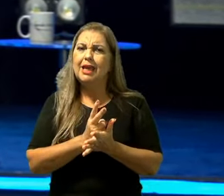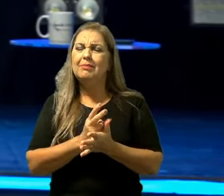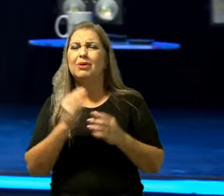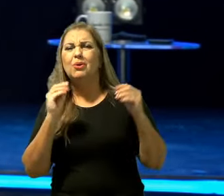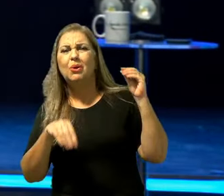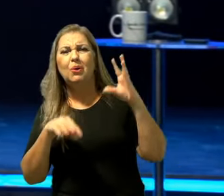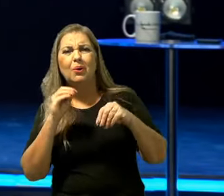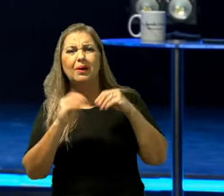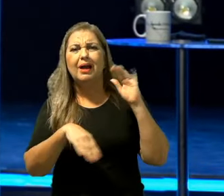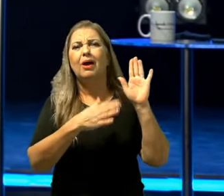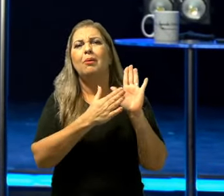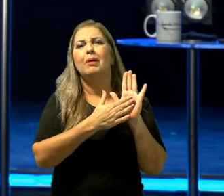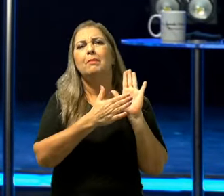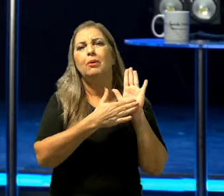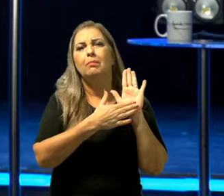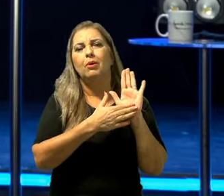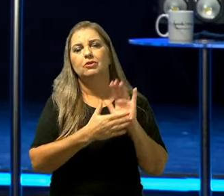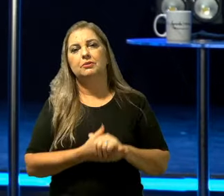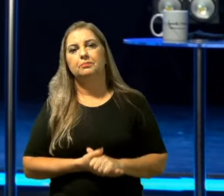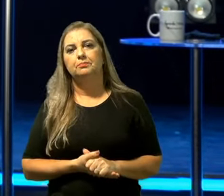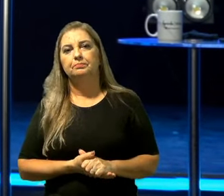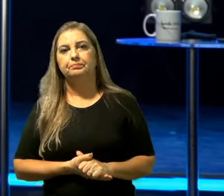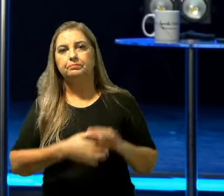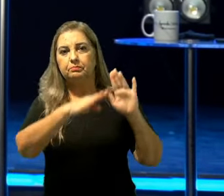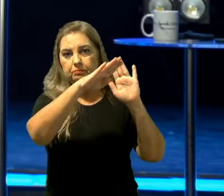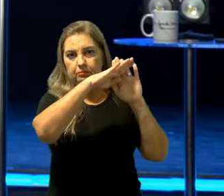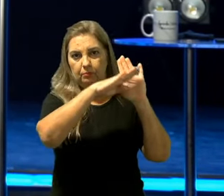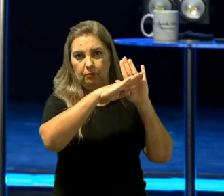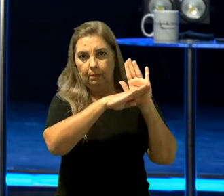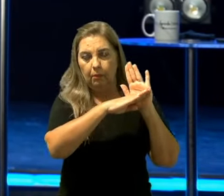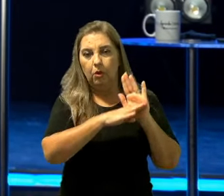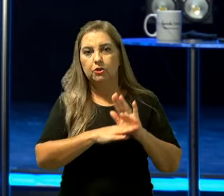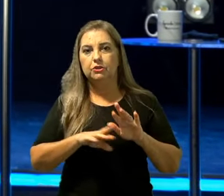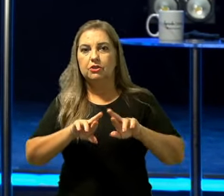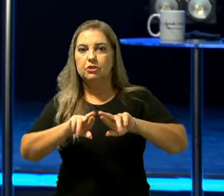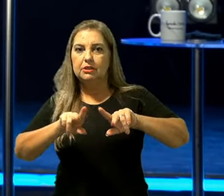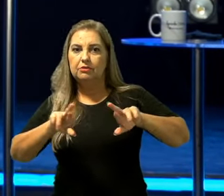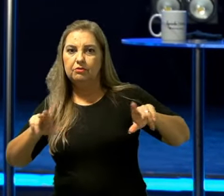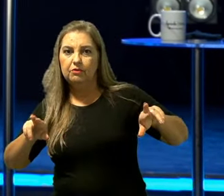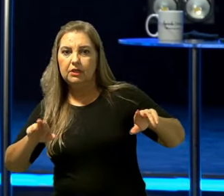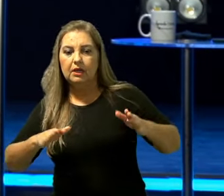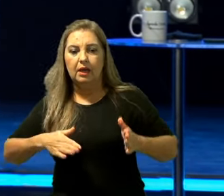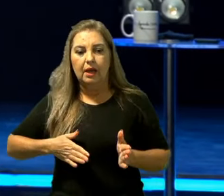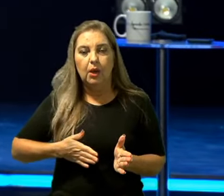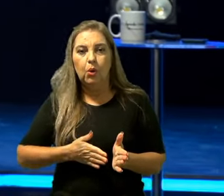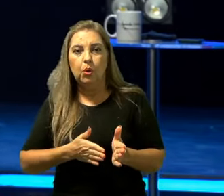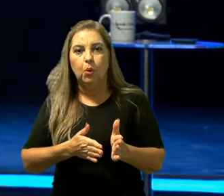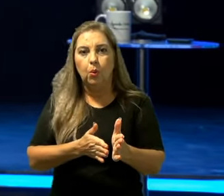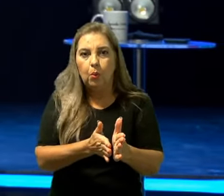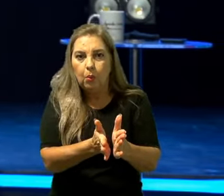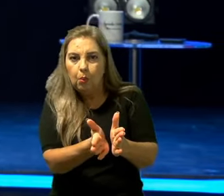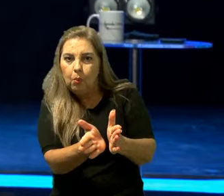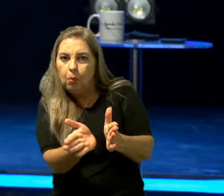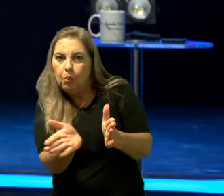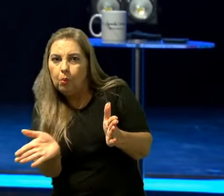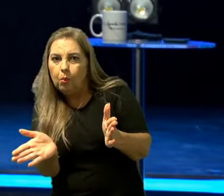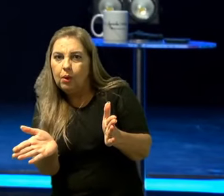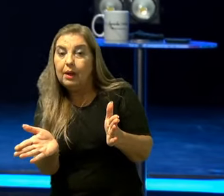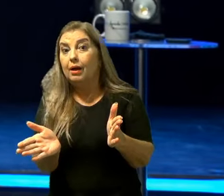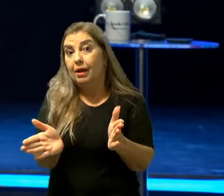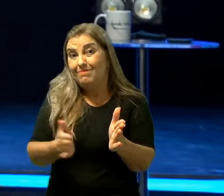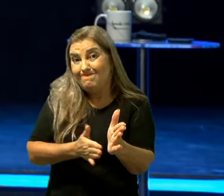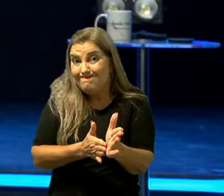uma proposta. E o que é a proposta? A proposta geralmente é um atalho que vai te conduzir até o mesmo lugar